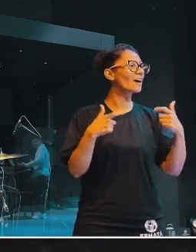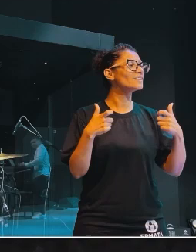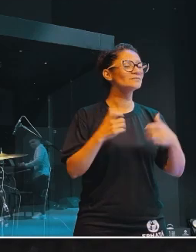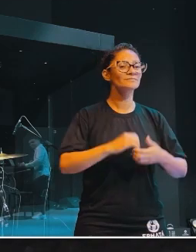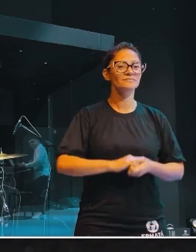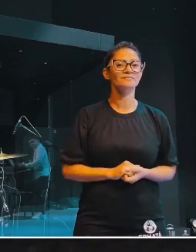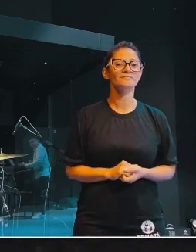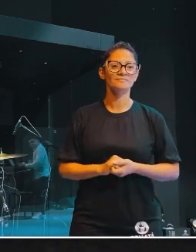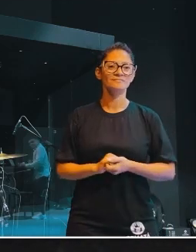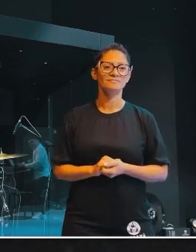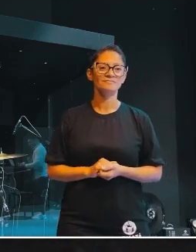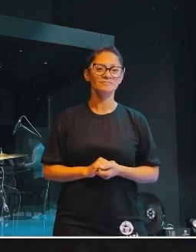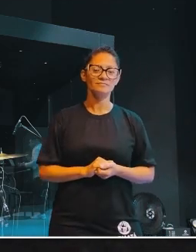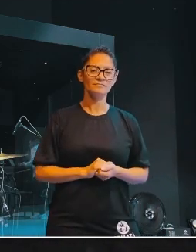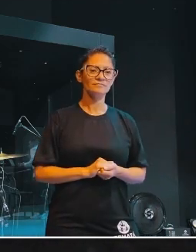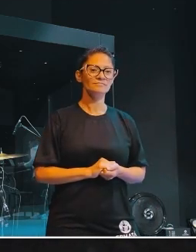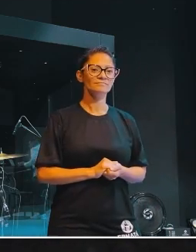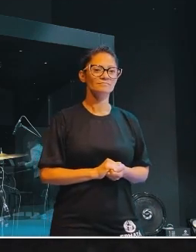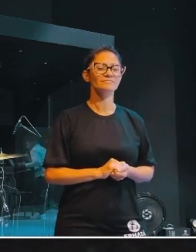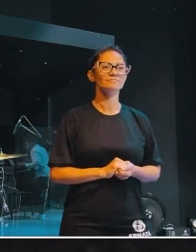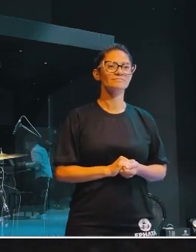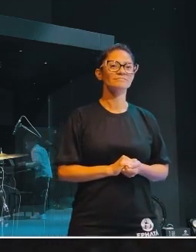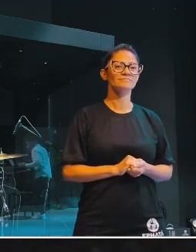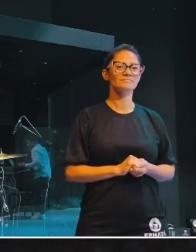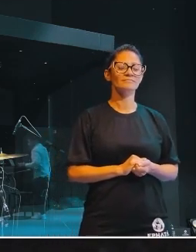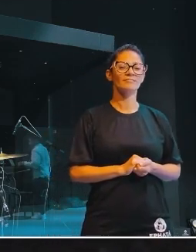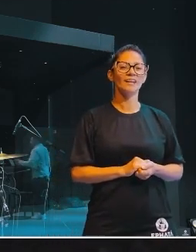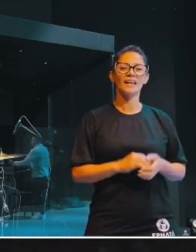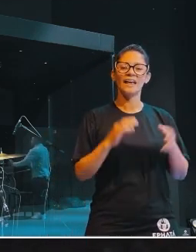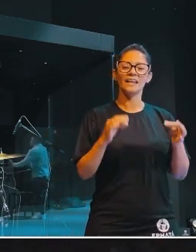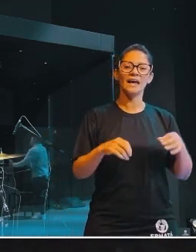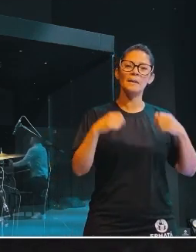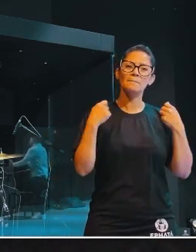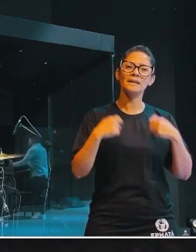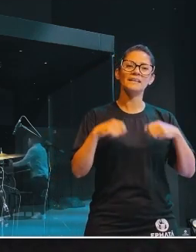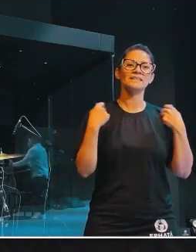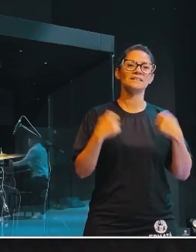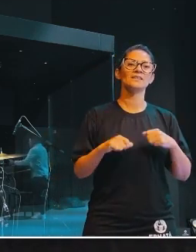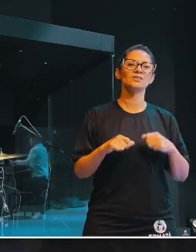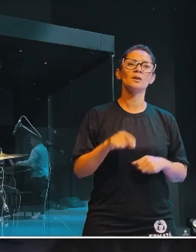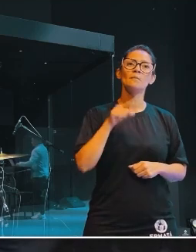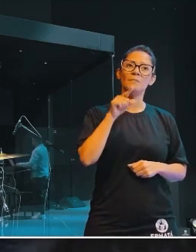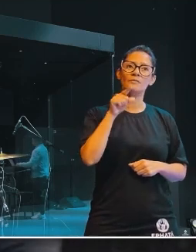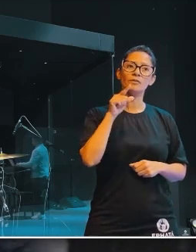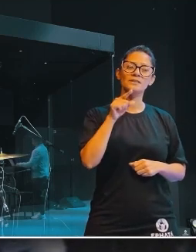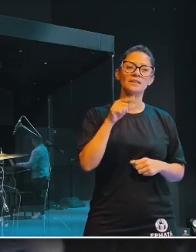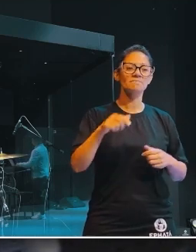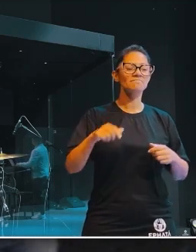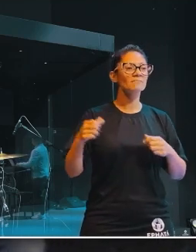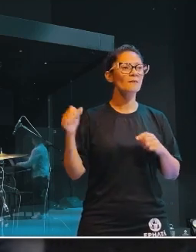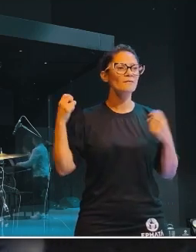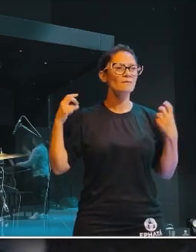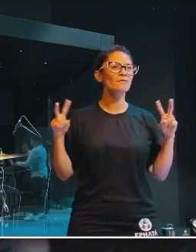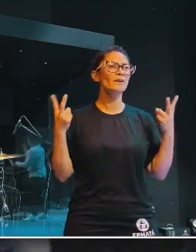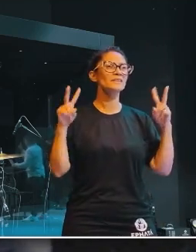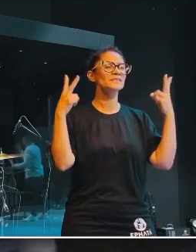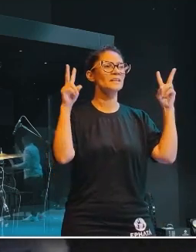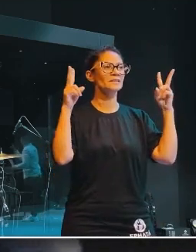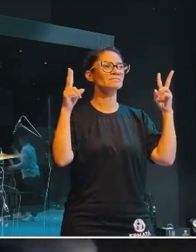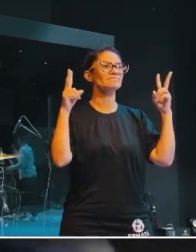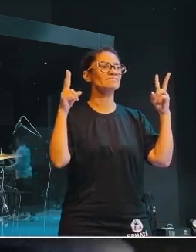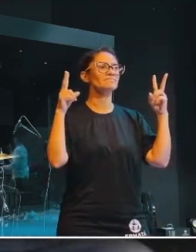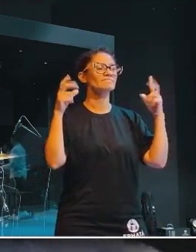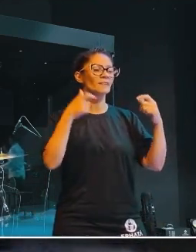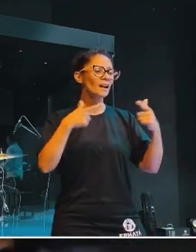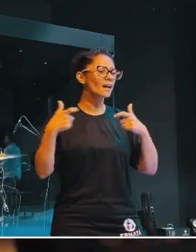terminar. Ela é imprescindível para que você possa vencer a batalha. Se você quiser